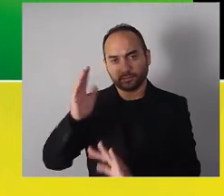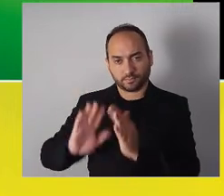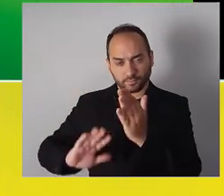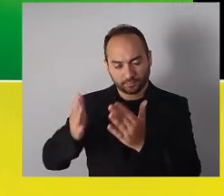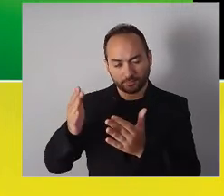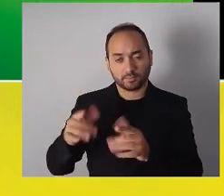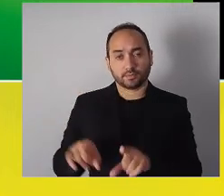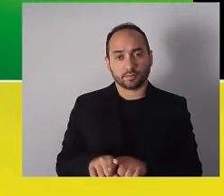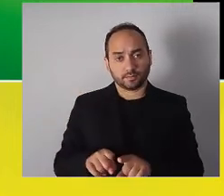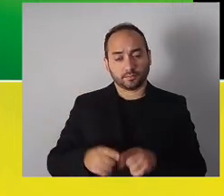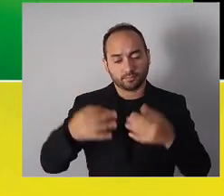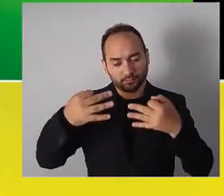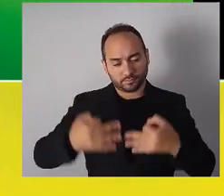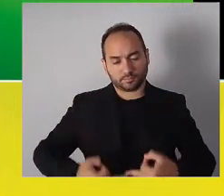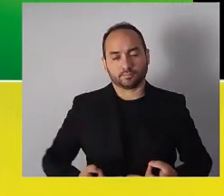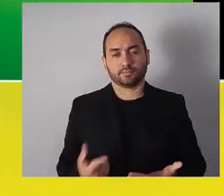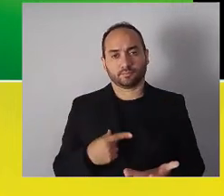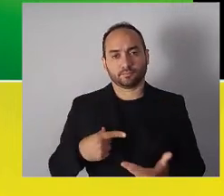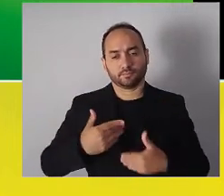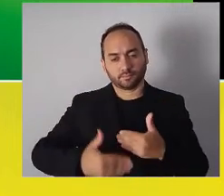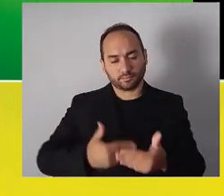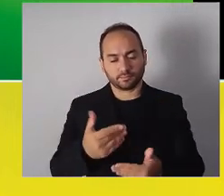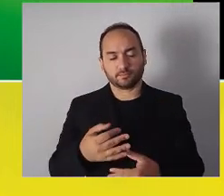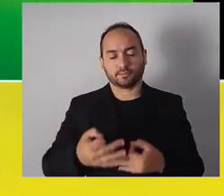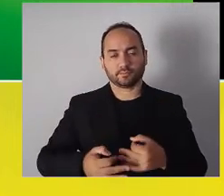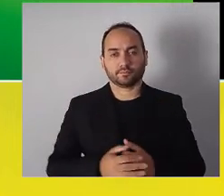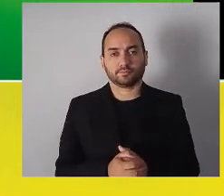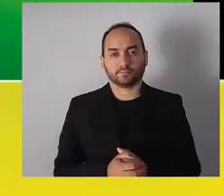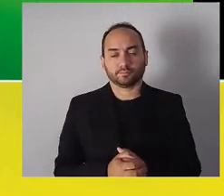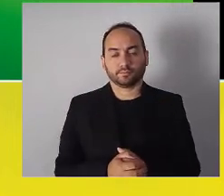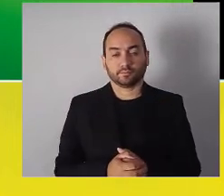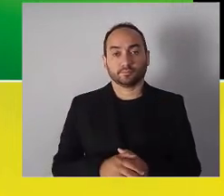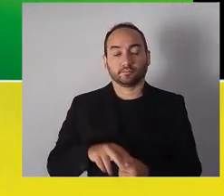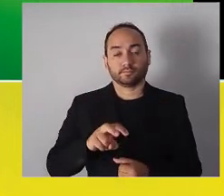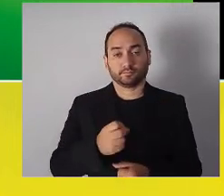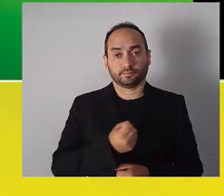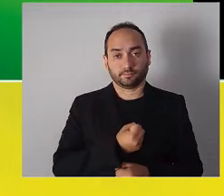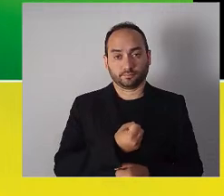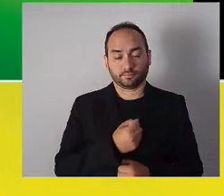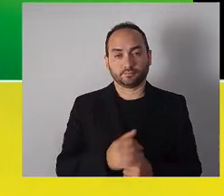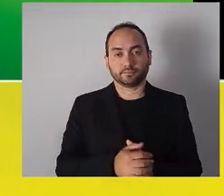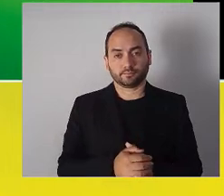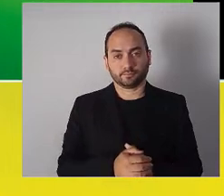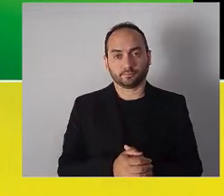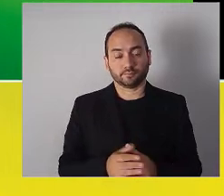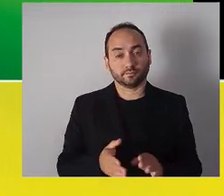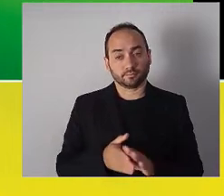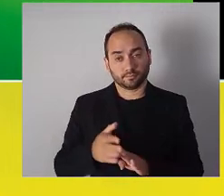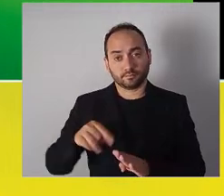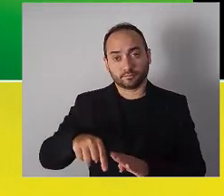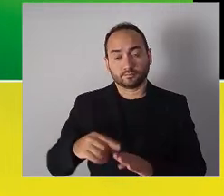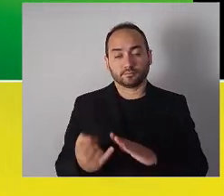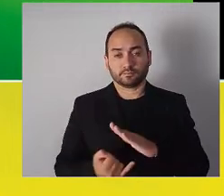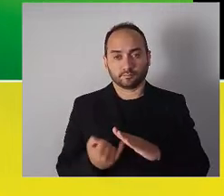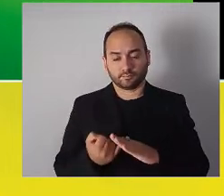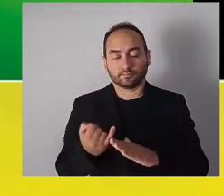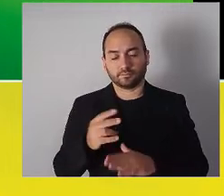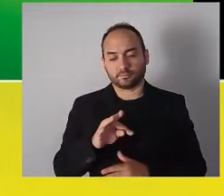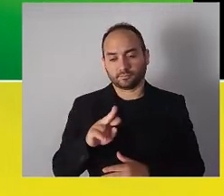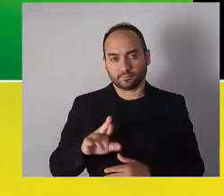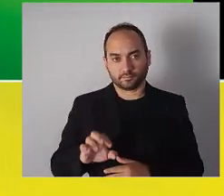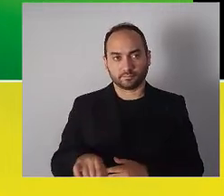a integridade e a reputação do Tribunal. O quinto capítulo concentra-se no desempenho institucional do TRE